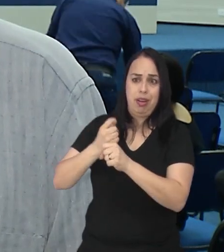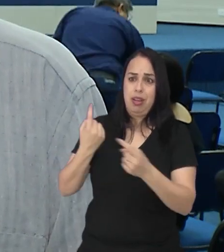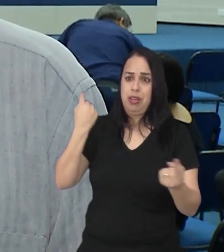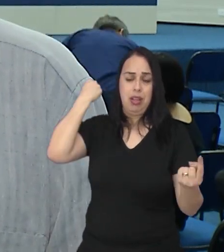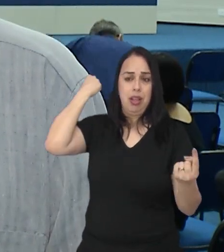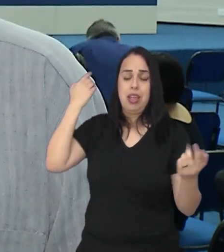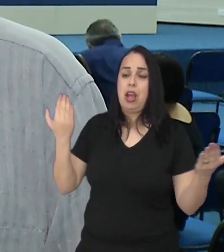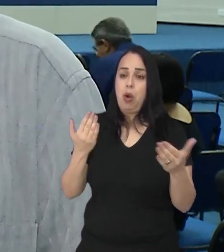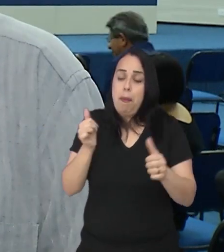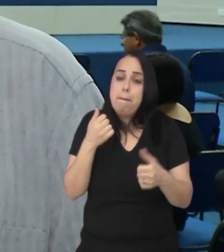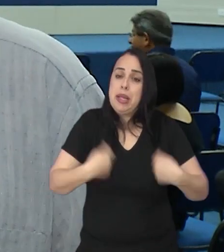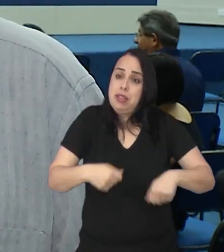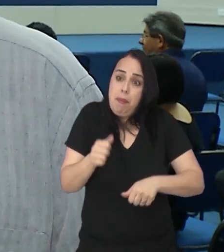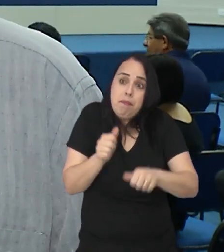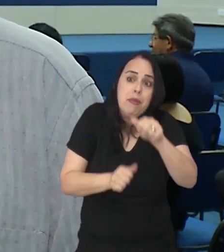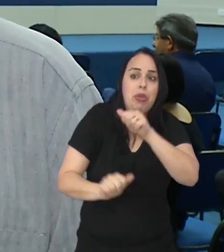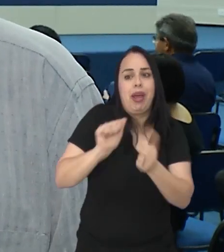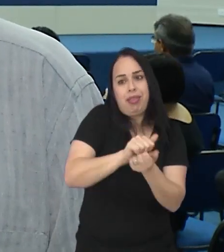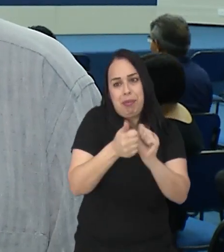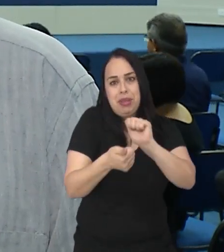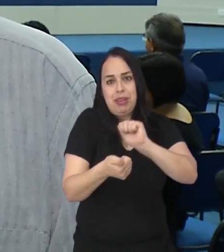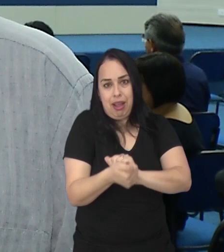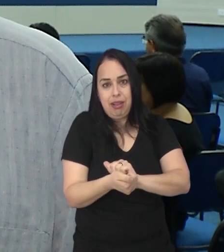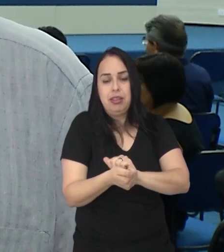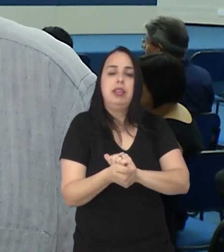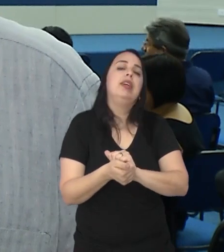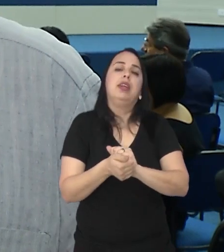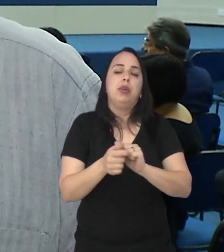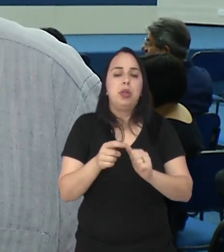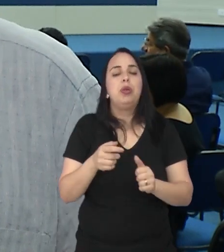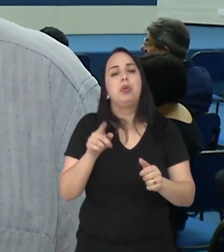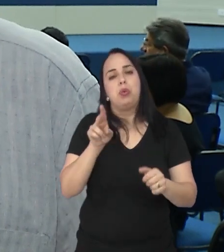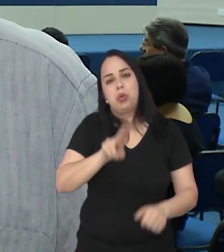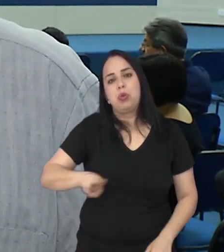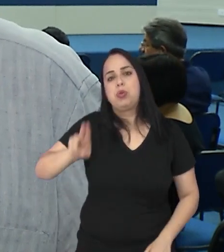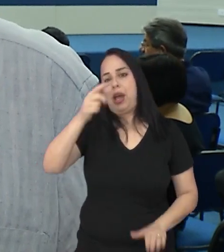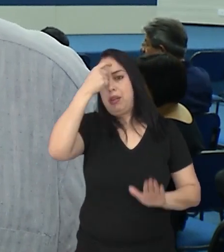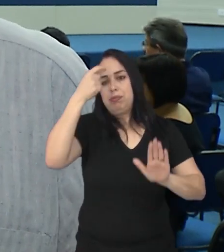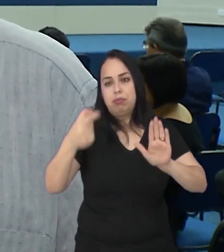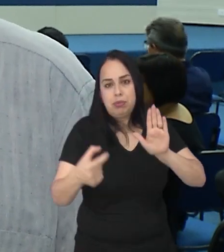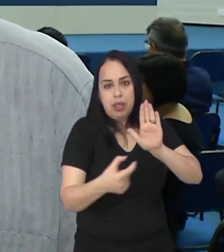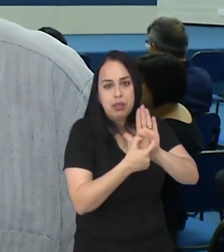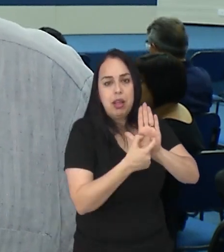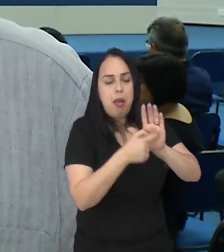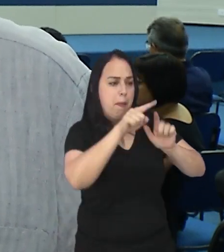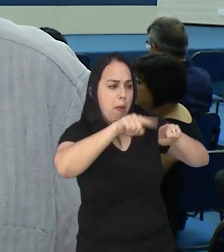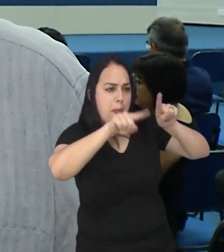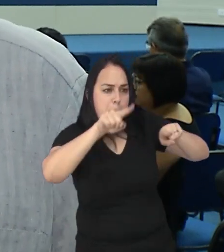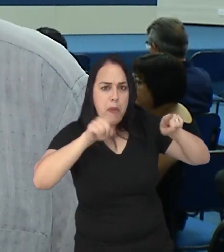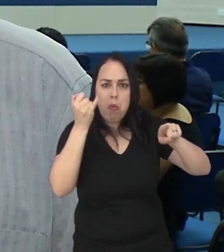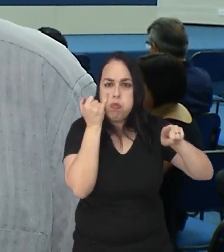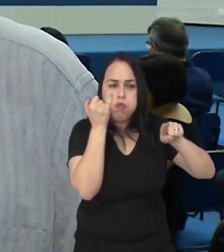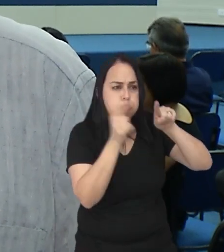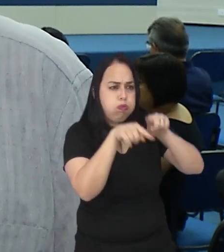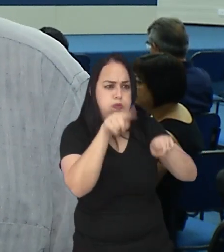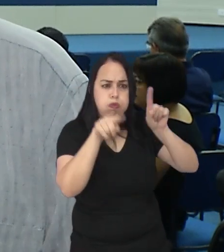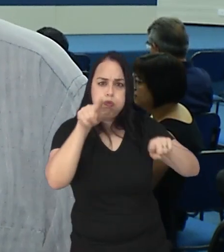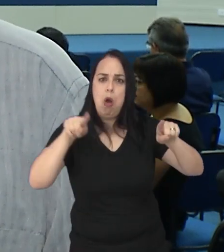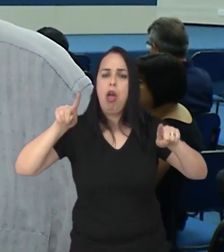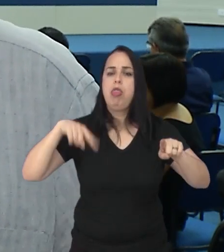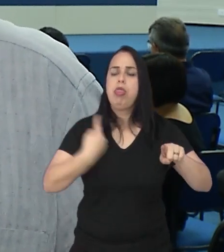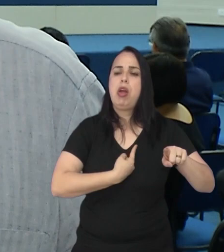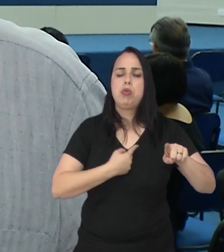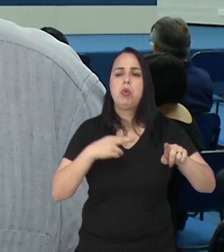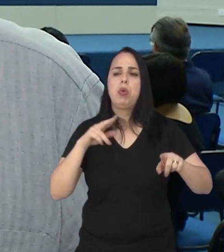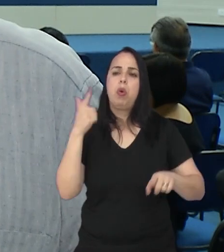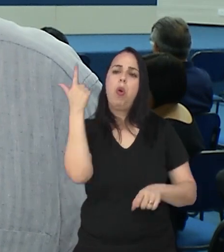anos atrás. E nós temos que mudar, o mundo mudou e utilizando dados, inteligência artificial, cruzamento de base, eu acho que a gente